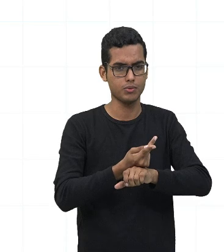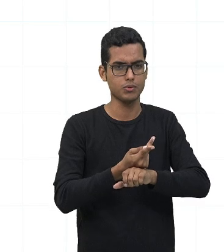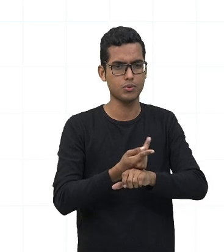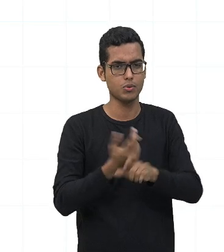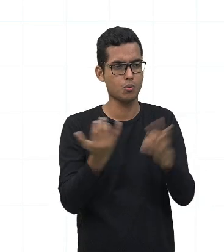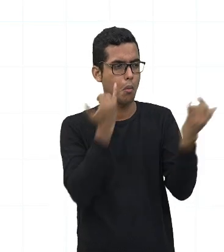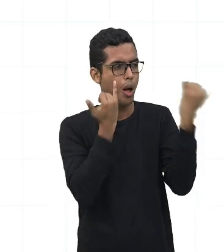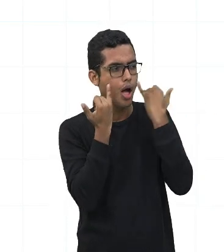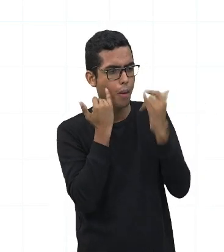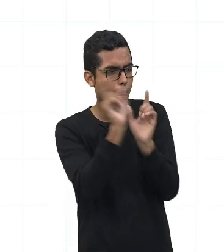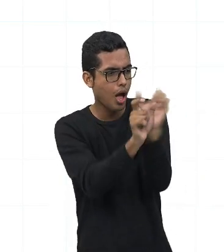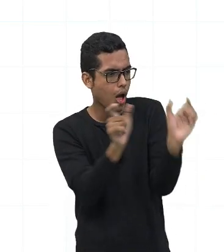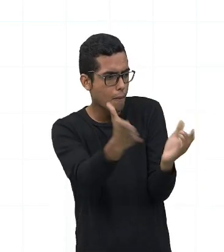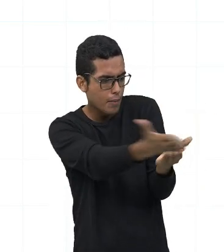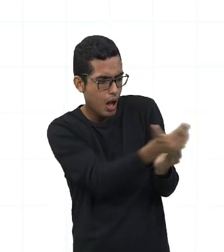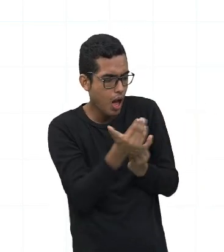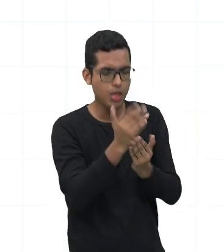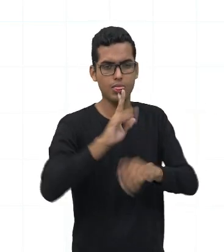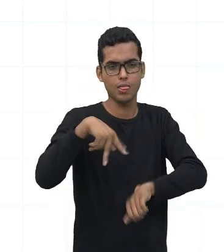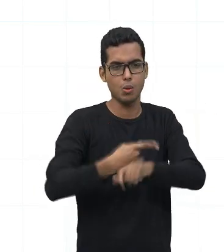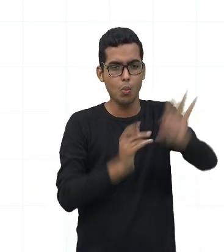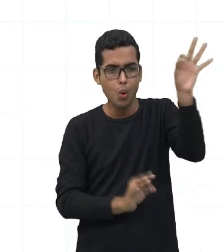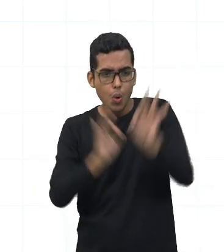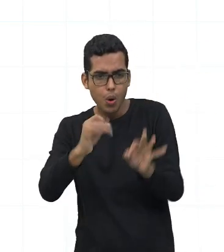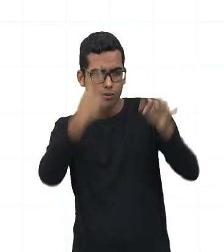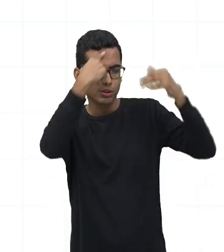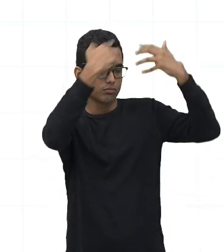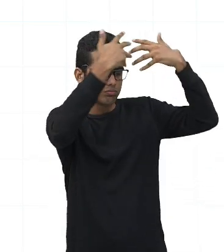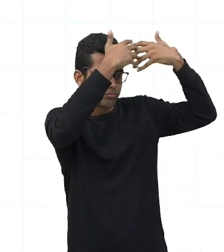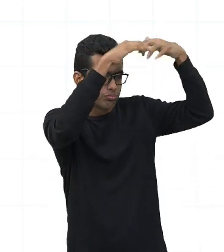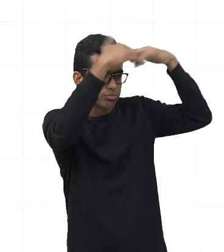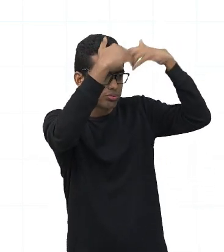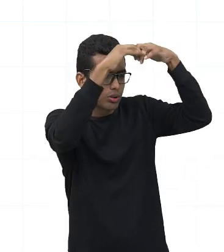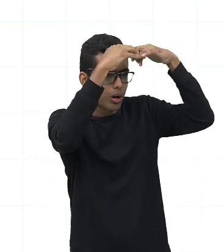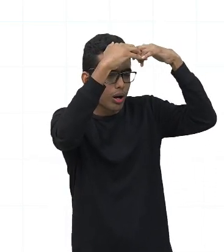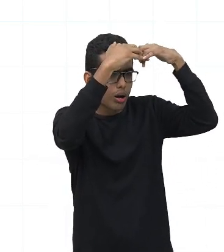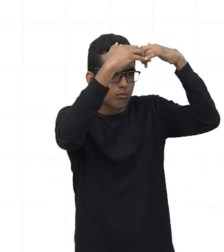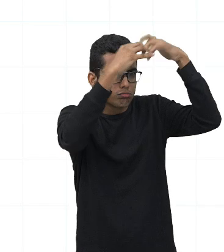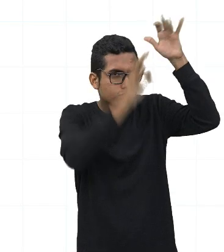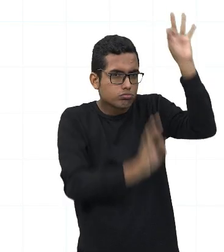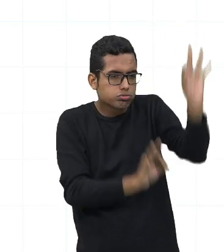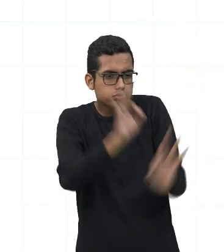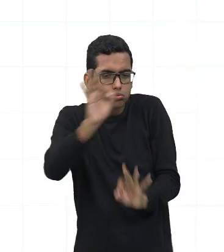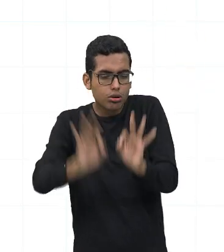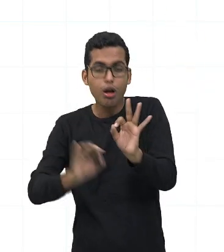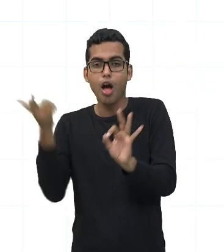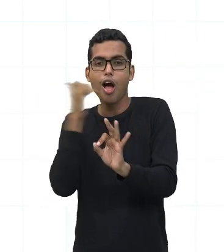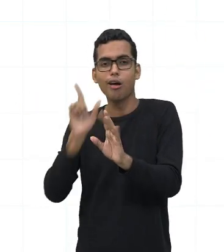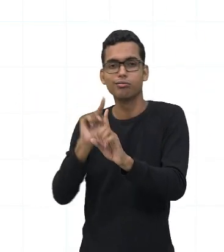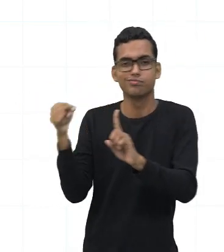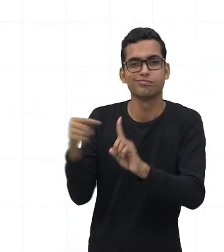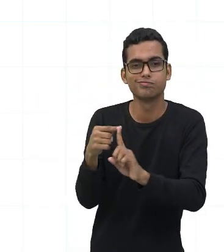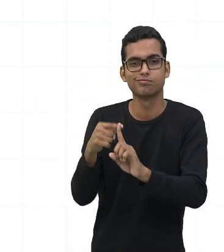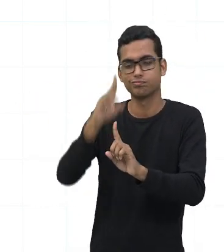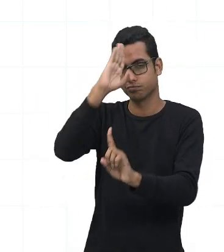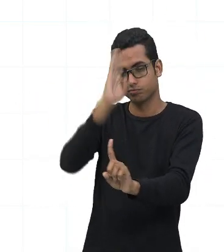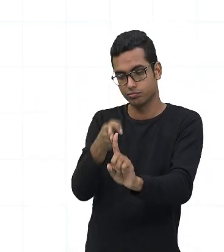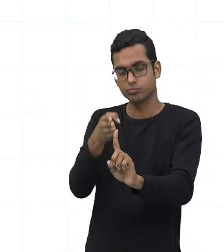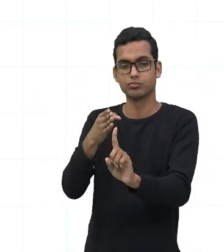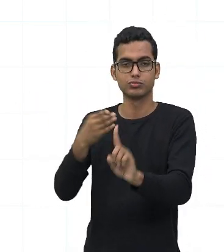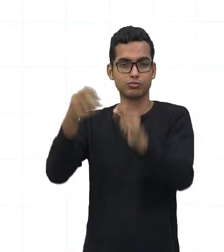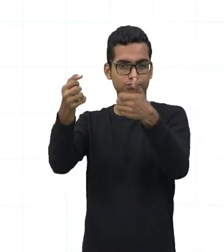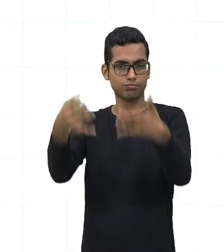palavras, trazer os pensamentos, organizar meus pensamentos de uma forma que eu atinja o meu objetivo para falar